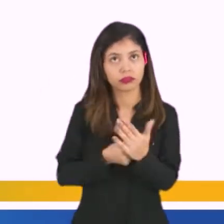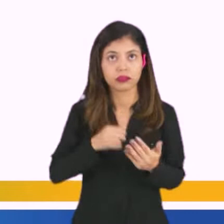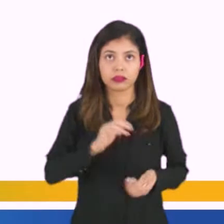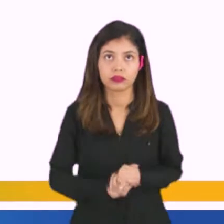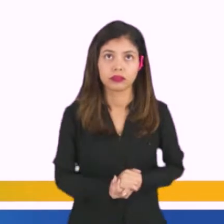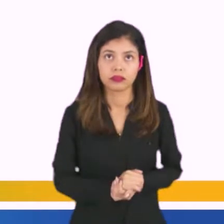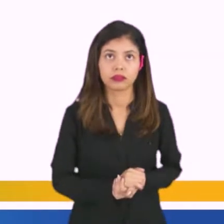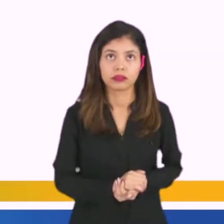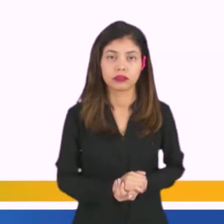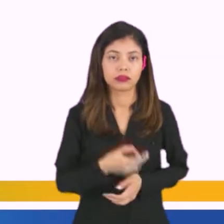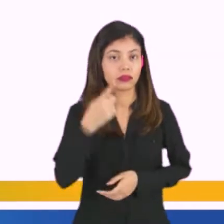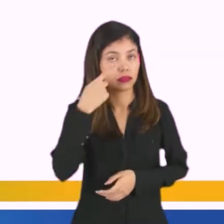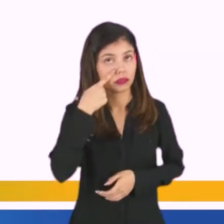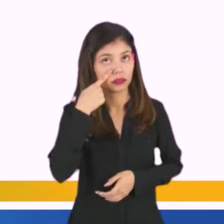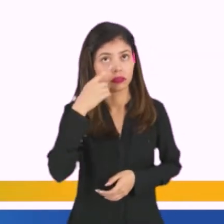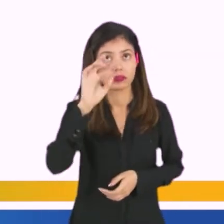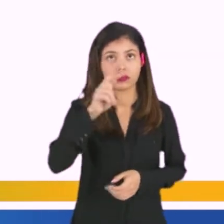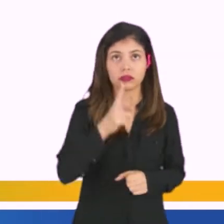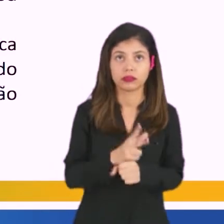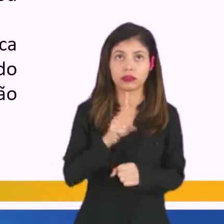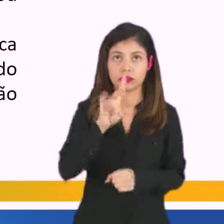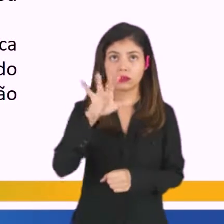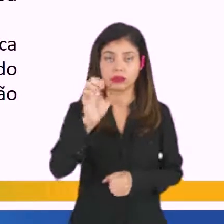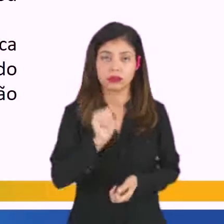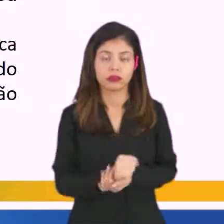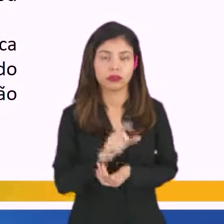reforço aos vícios cognitivos.